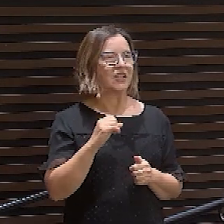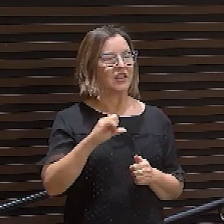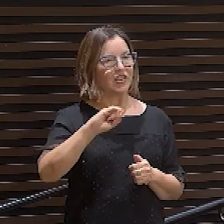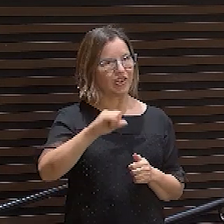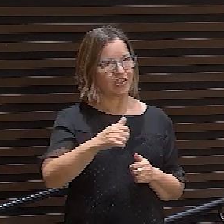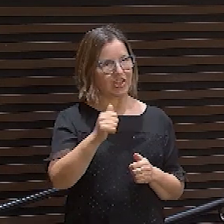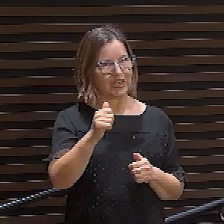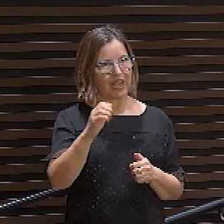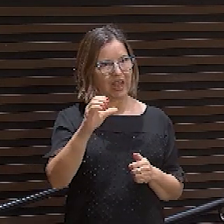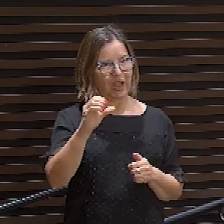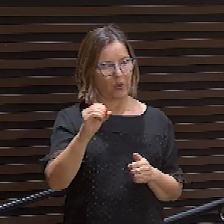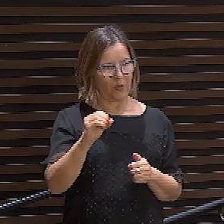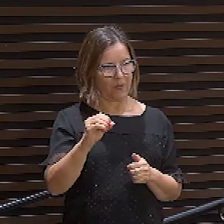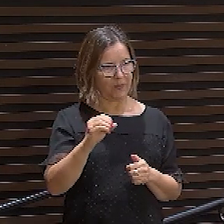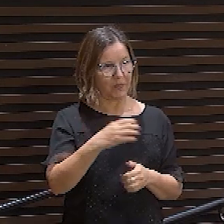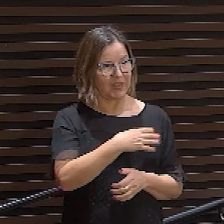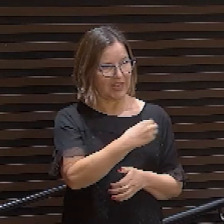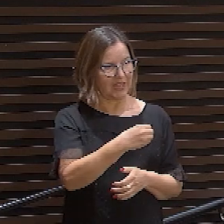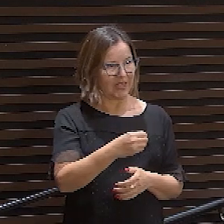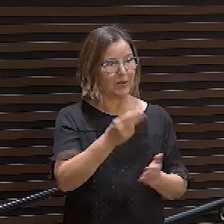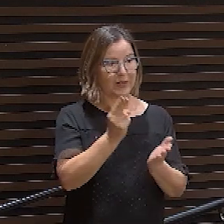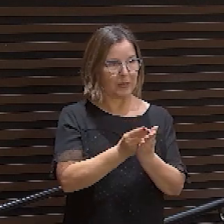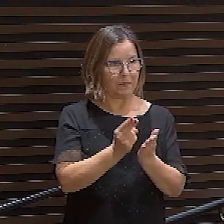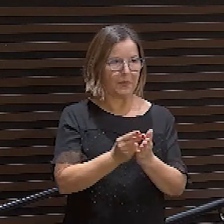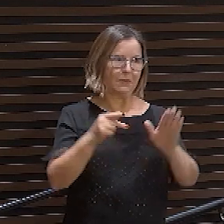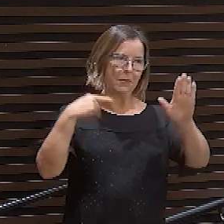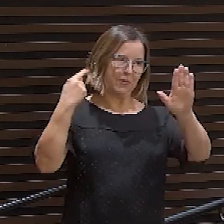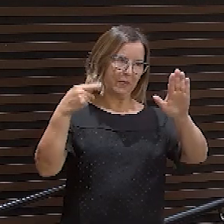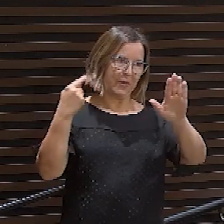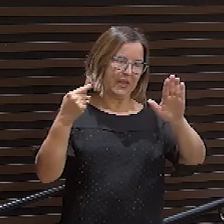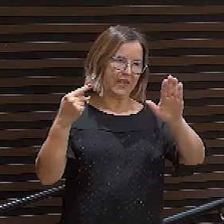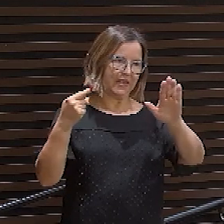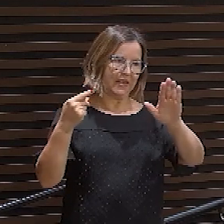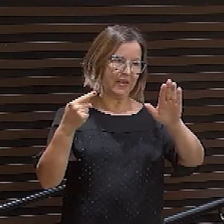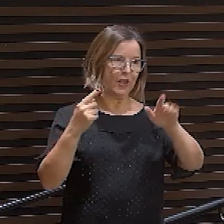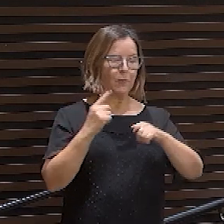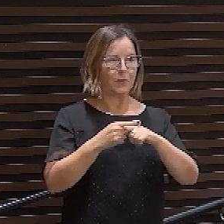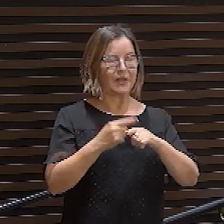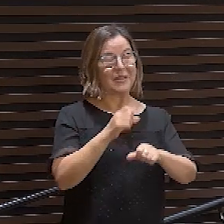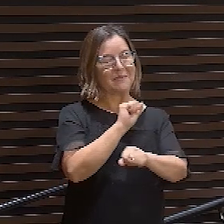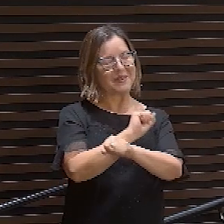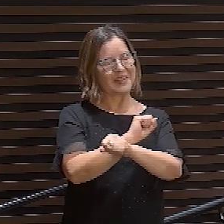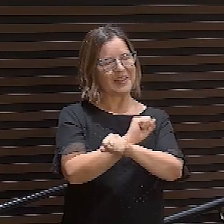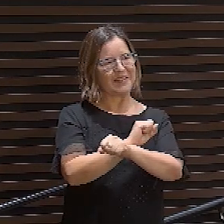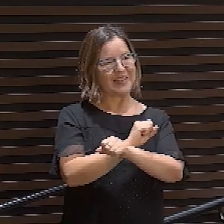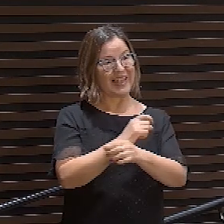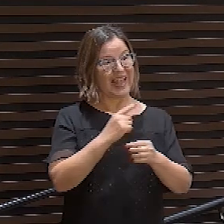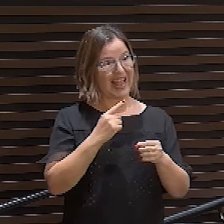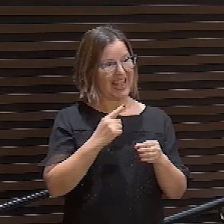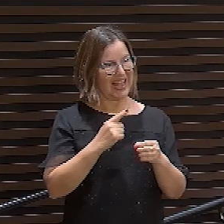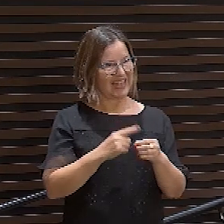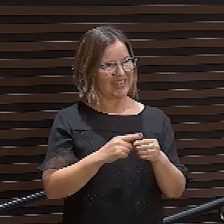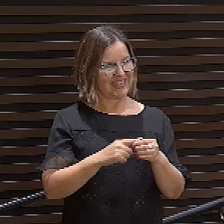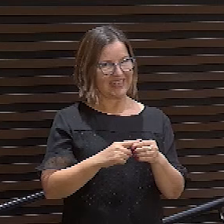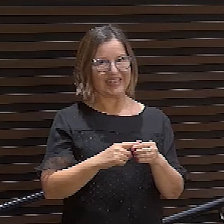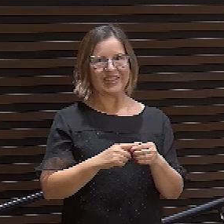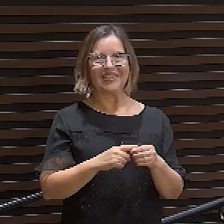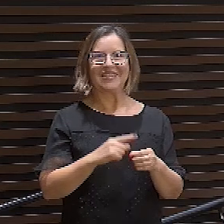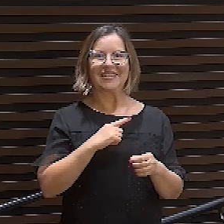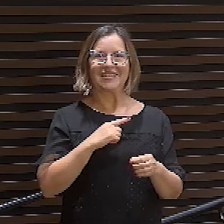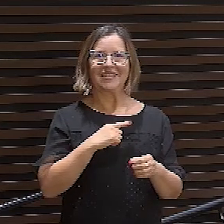herdeiros com ele da mesma promessa, porque aguardava a cidade que tem